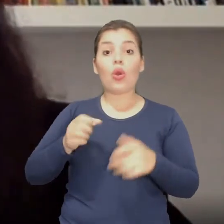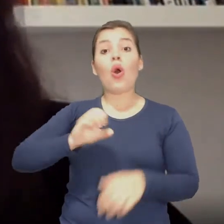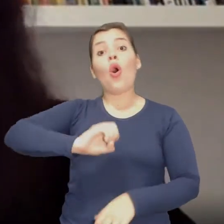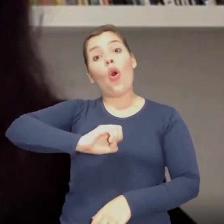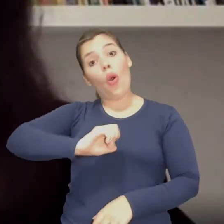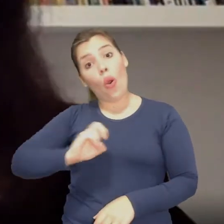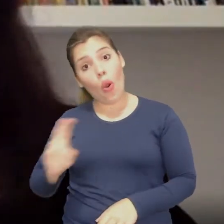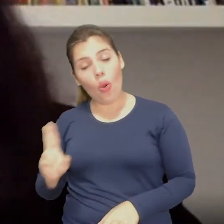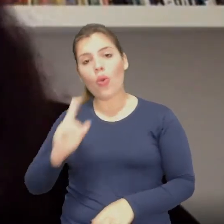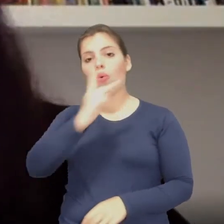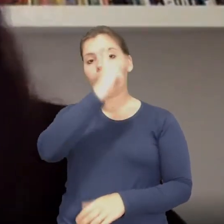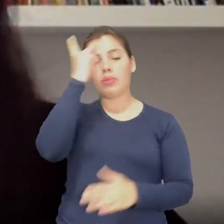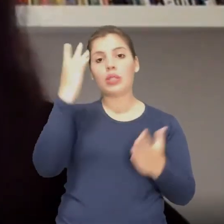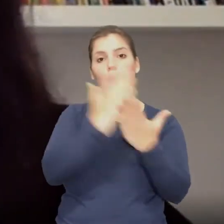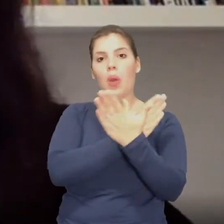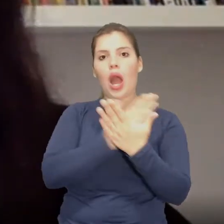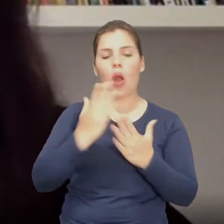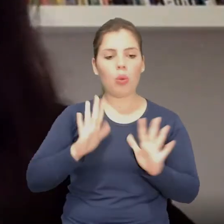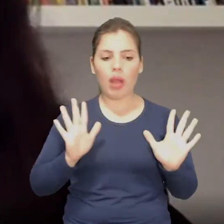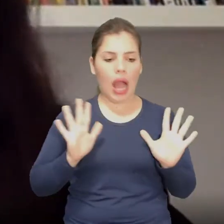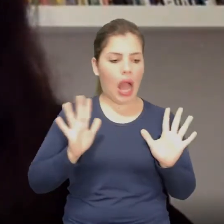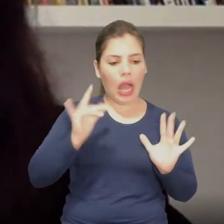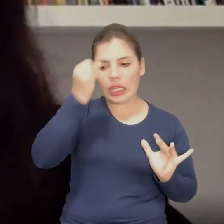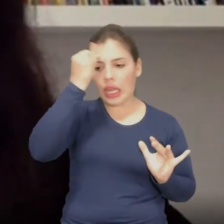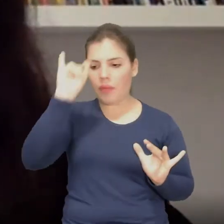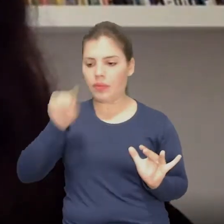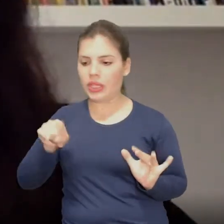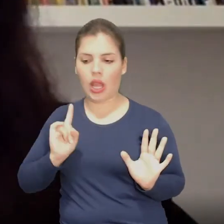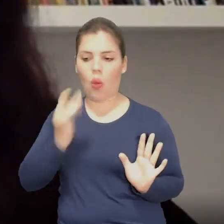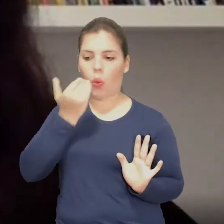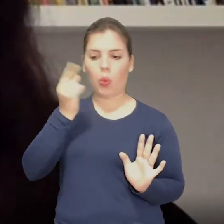de controlar o que come ou o que deixa de comer.